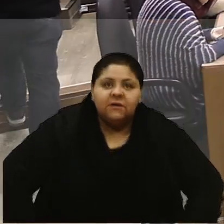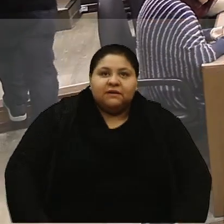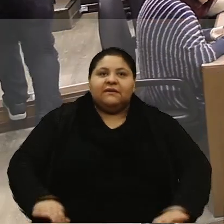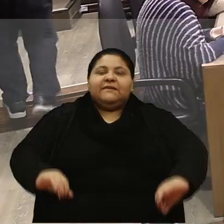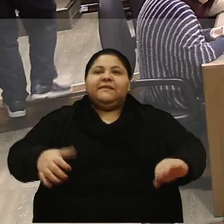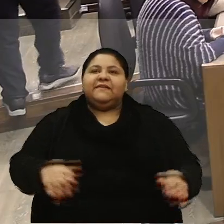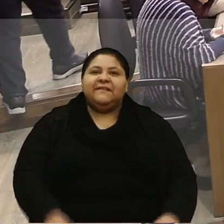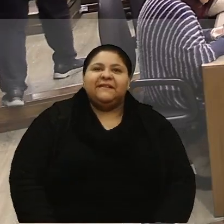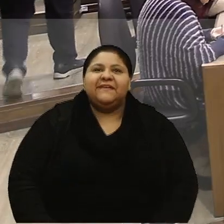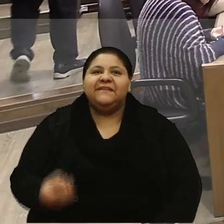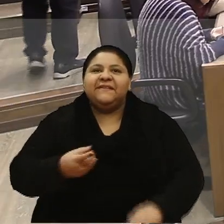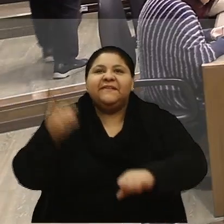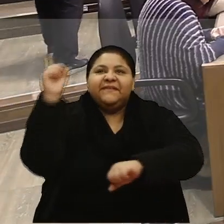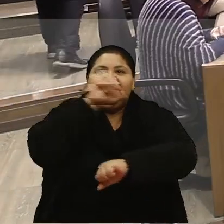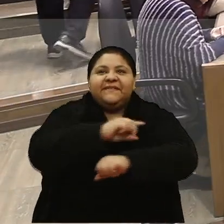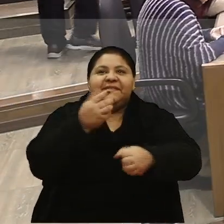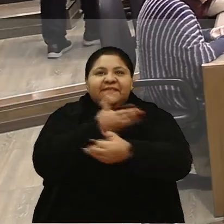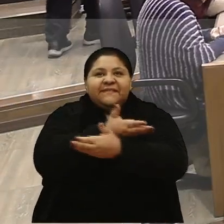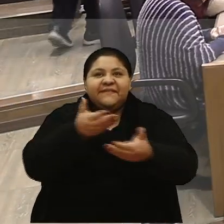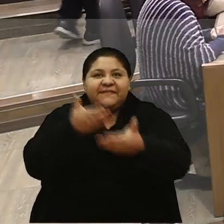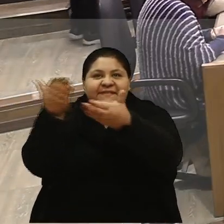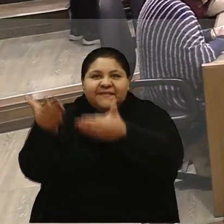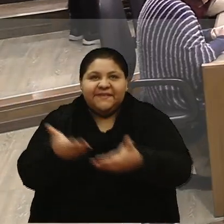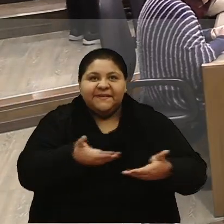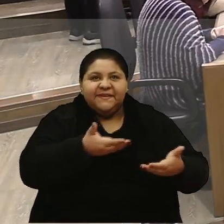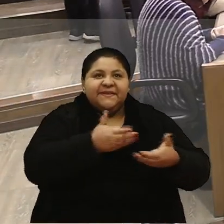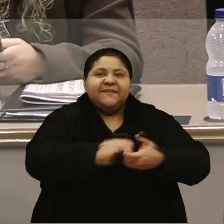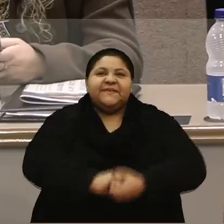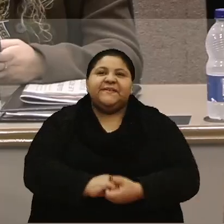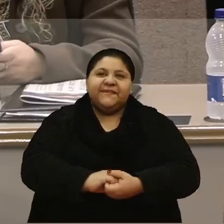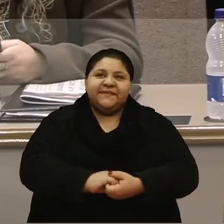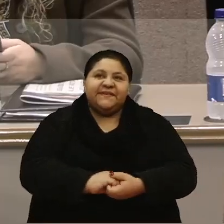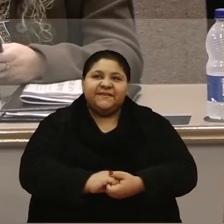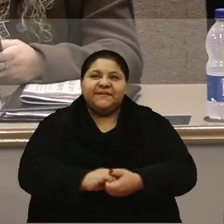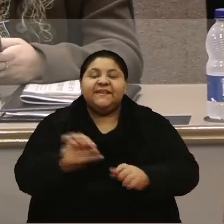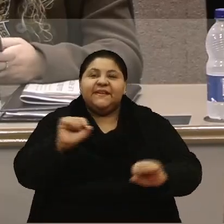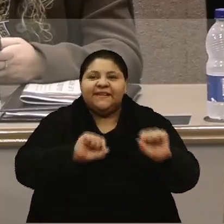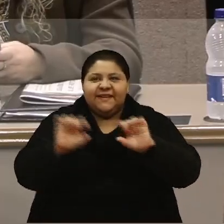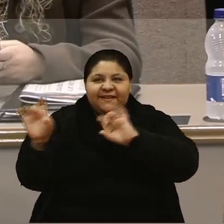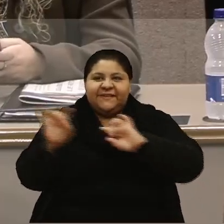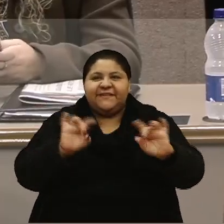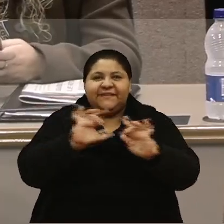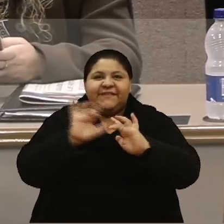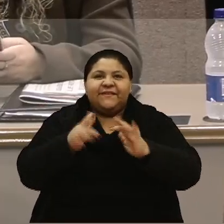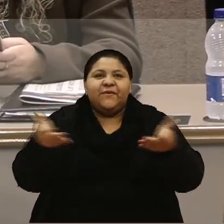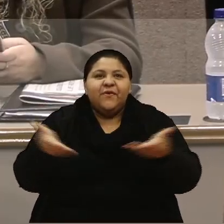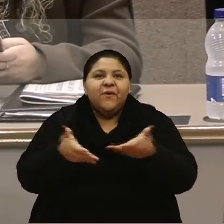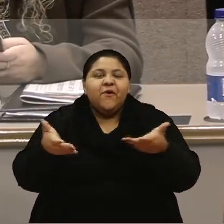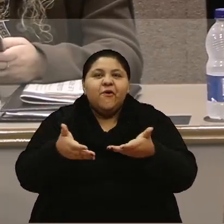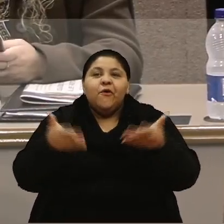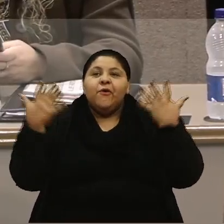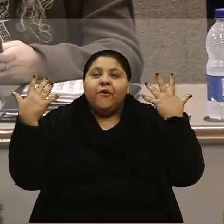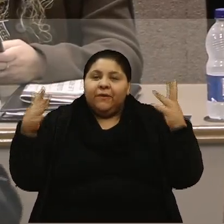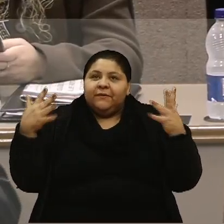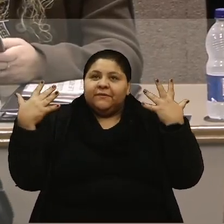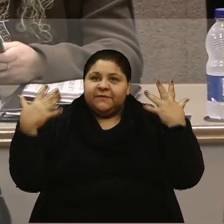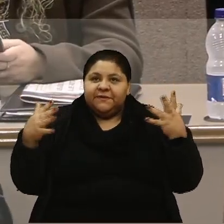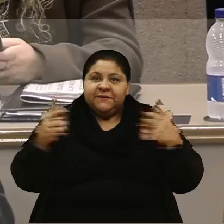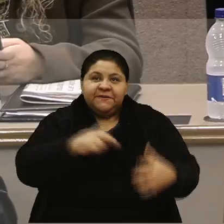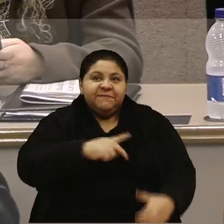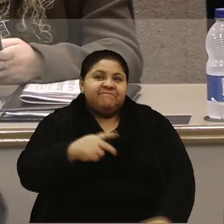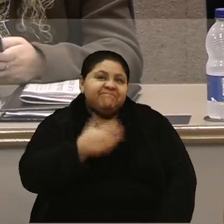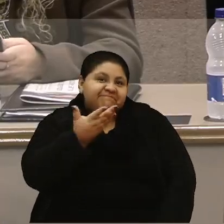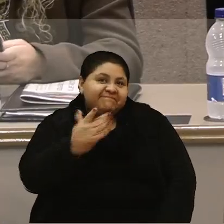quem está aqui no nosso plenário, sejam todos muito bem-vindos, né? Quem está nas nossas redes sociais. Hoje eu gostaria de fazer um voto de congratulações, senhor